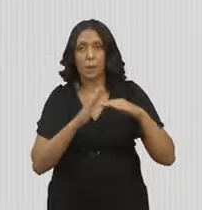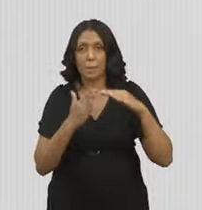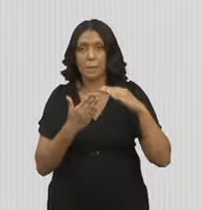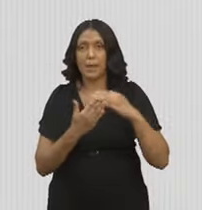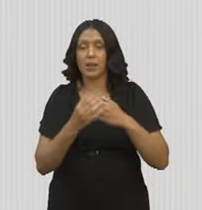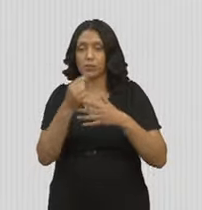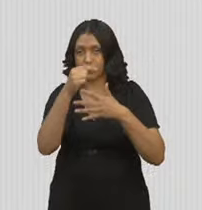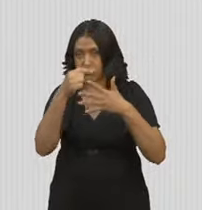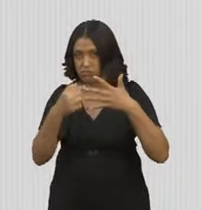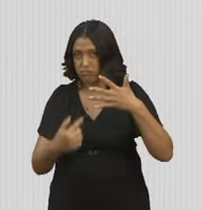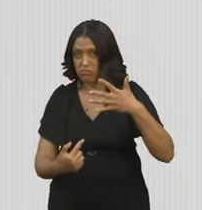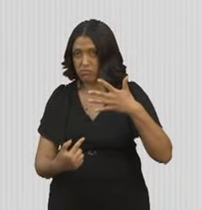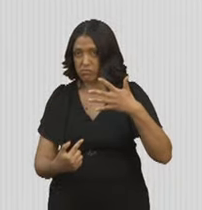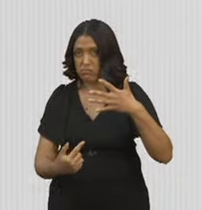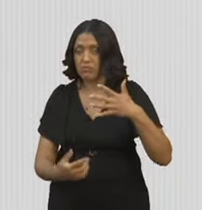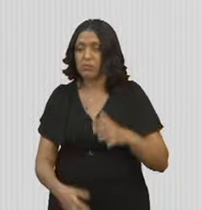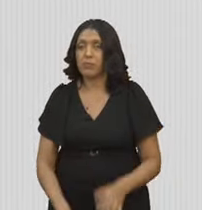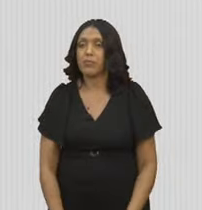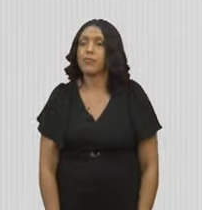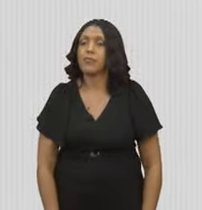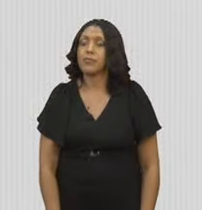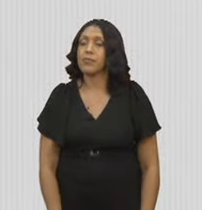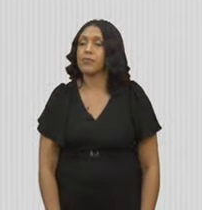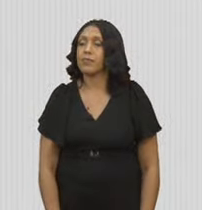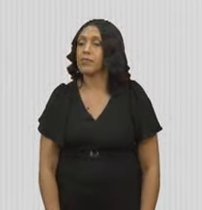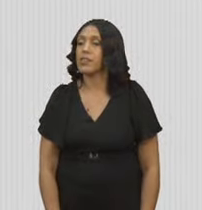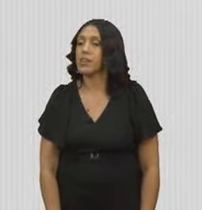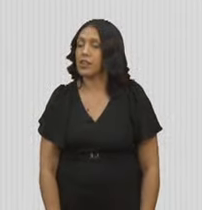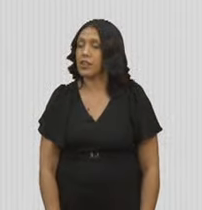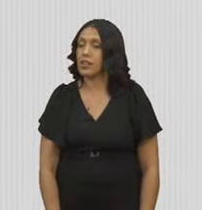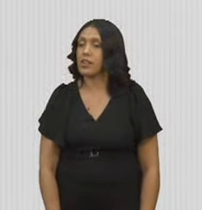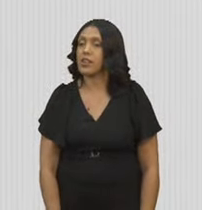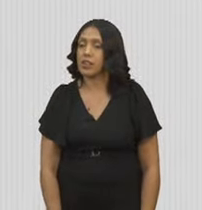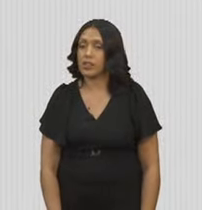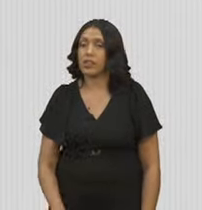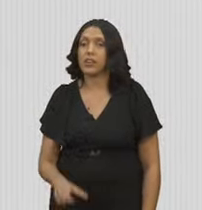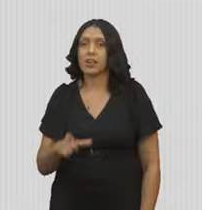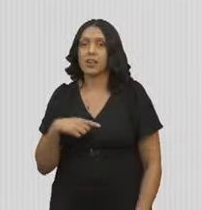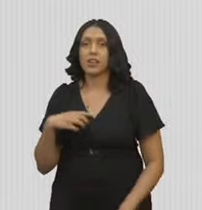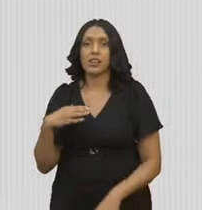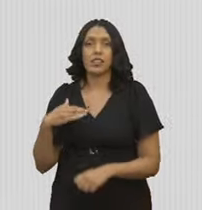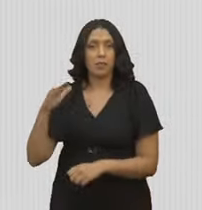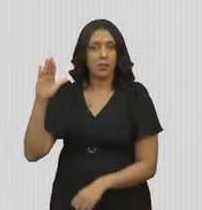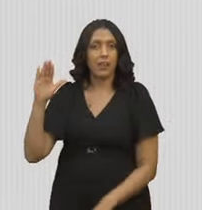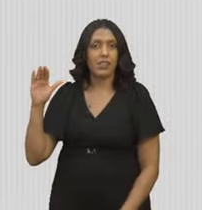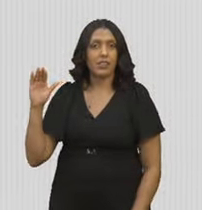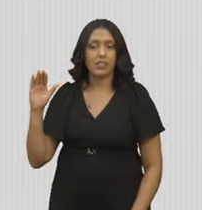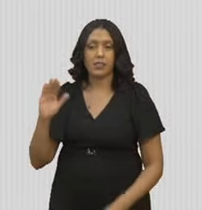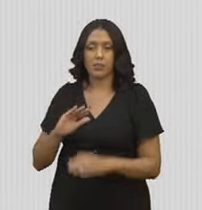um destaque, por algum motivo. Tem mais algum slide? Mais bairros?